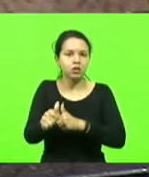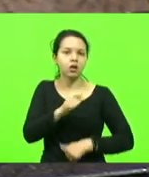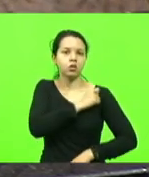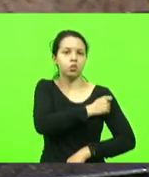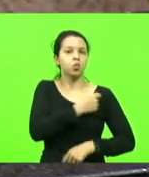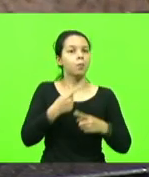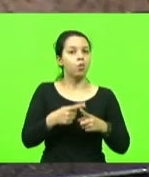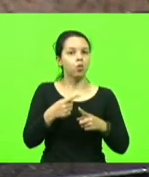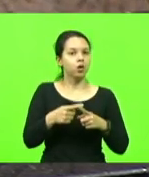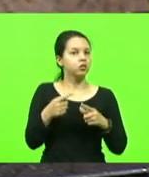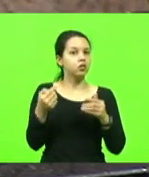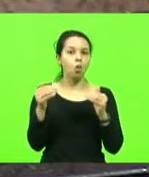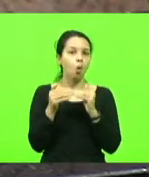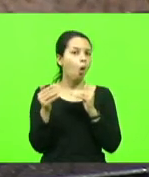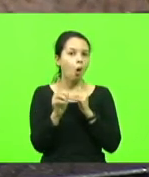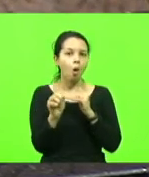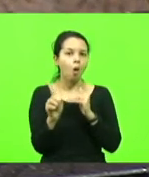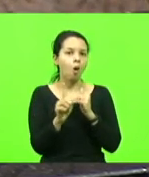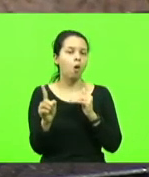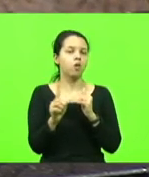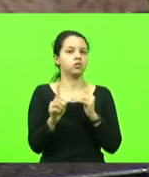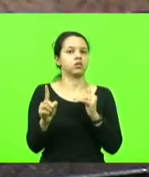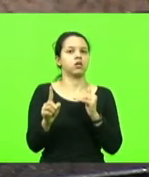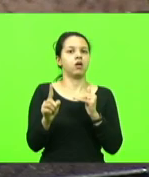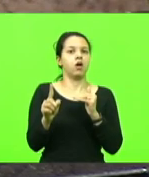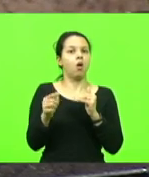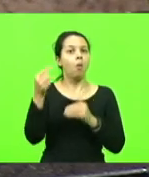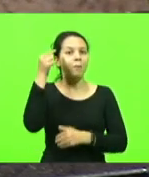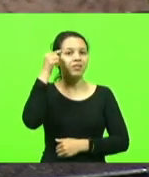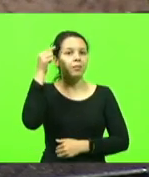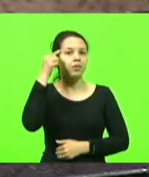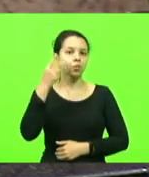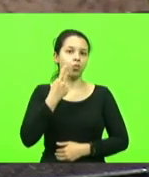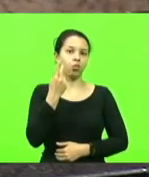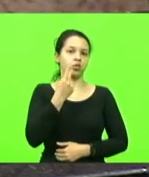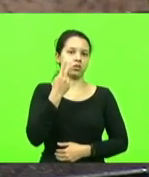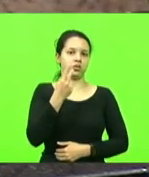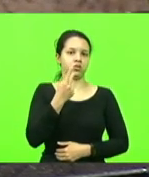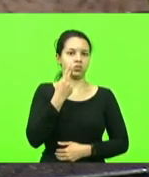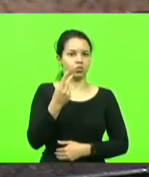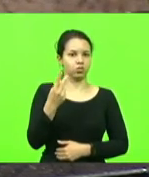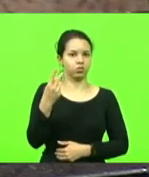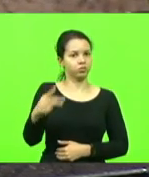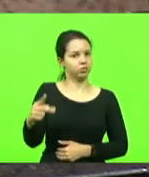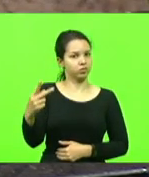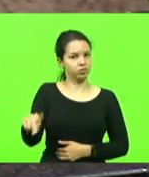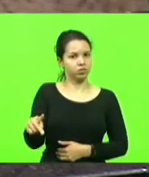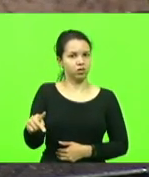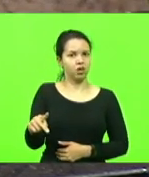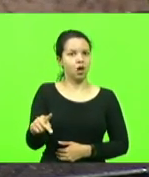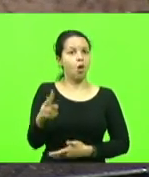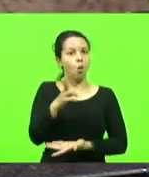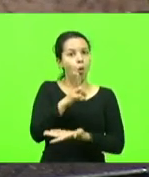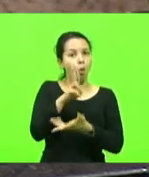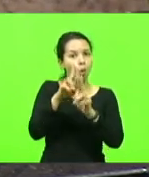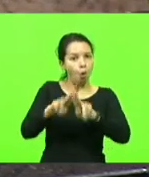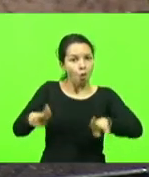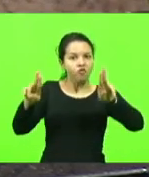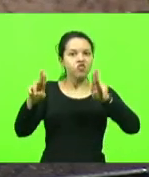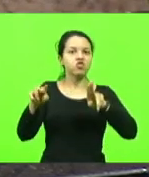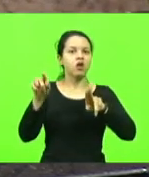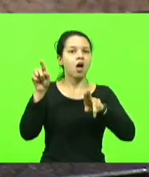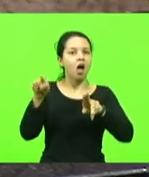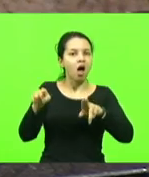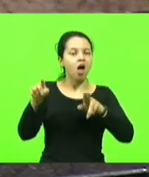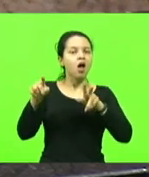com os posicionamentos políticos de professores. A UFSC, infelizmente, virou um partido